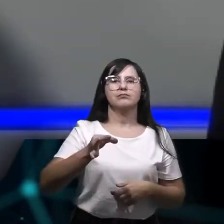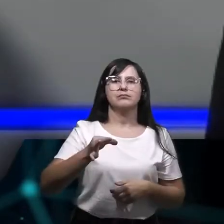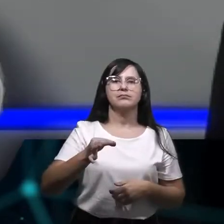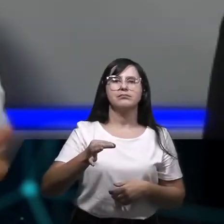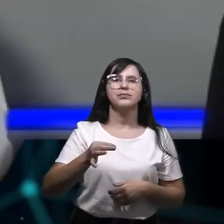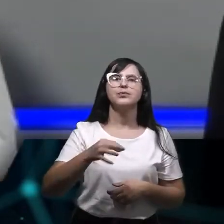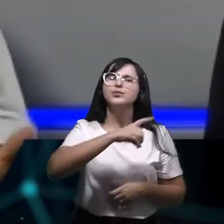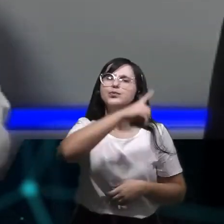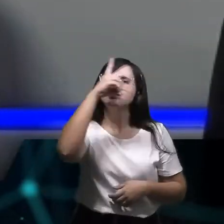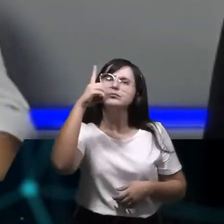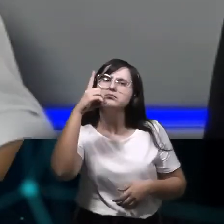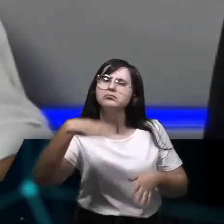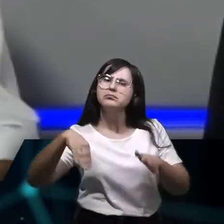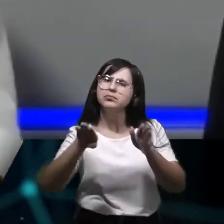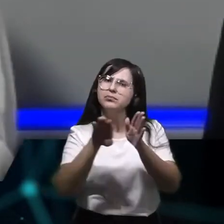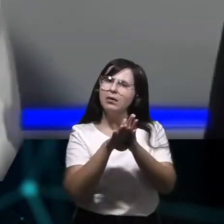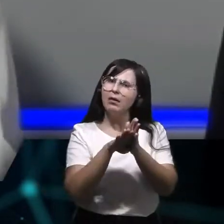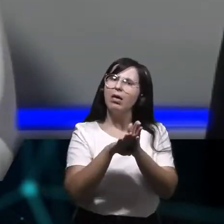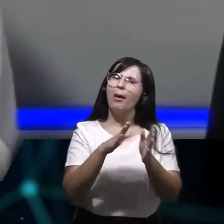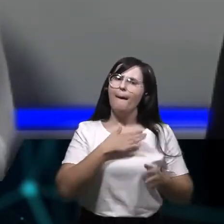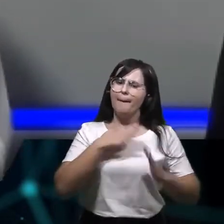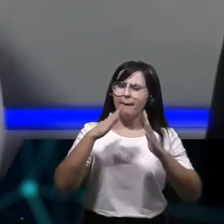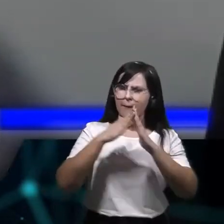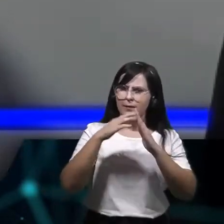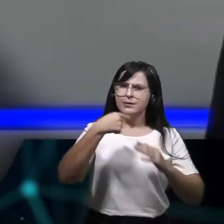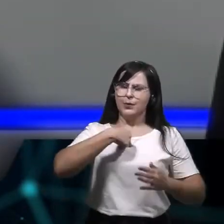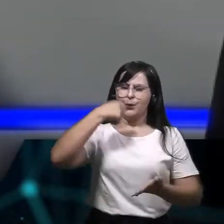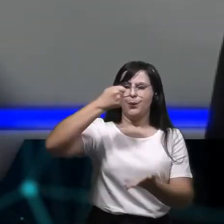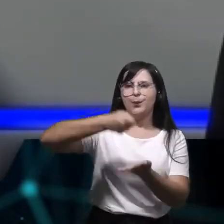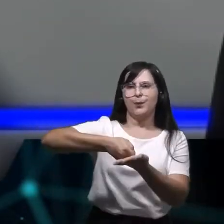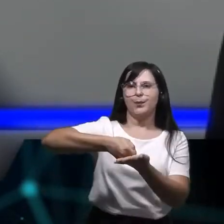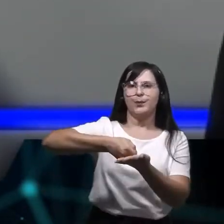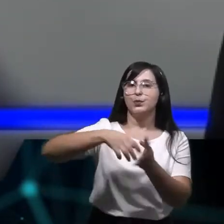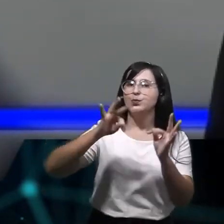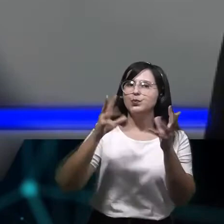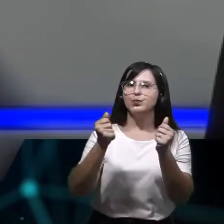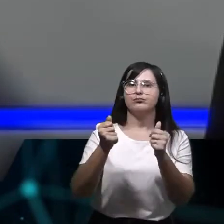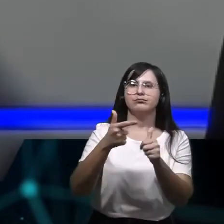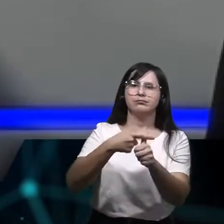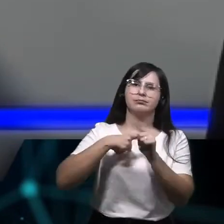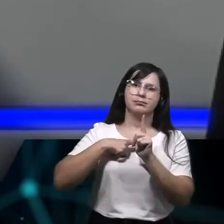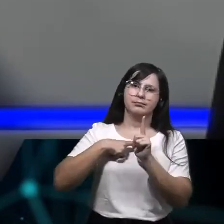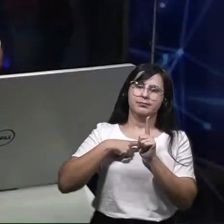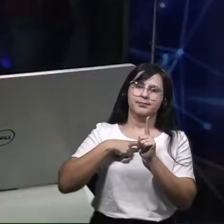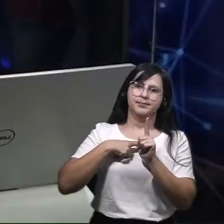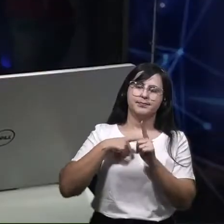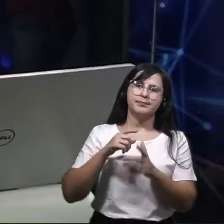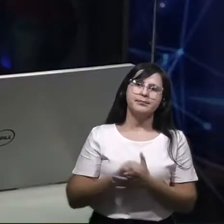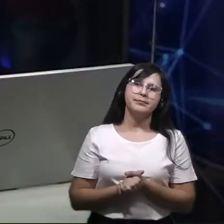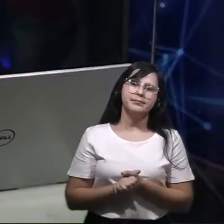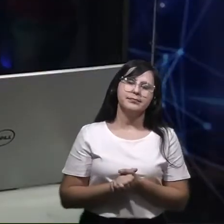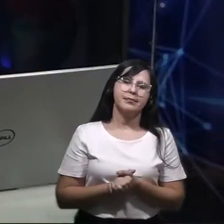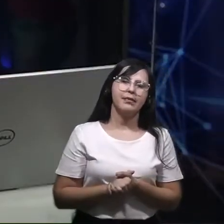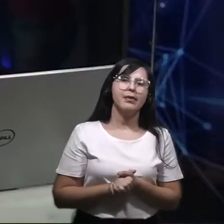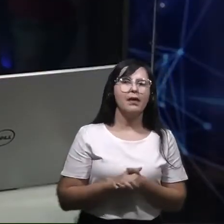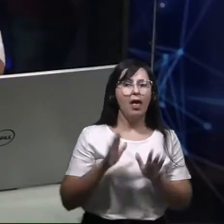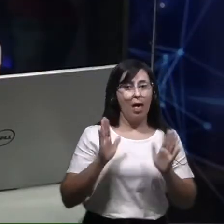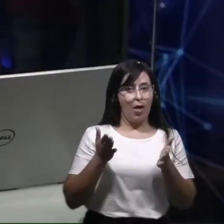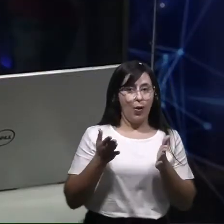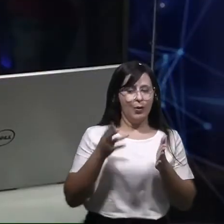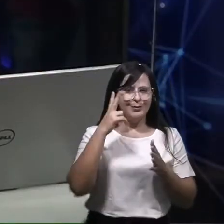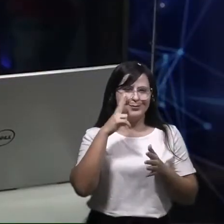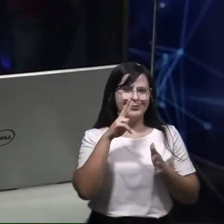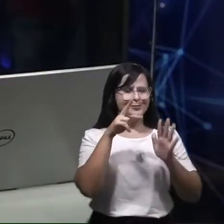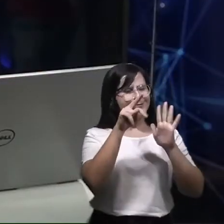chegar, quando a prefeitura mandar, vamos pagar o que tiver devendo. Conforme as regras do debate,